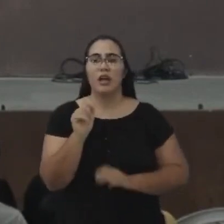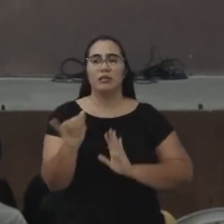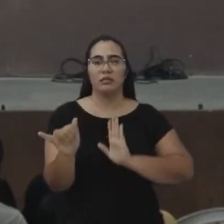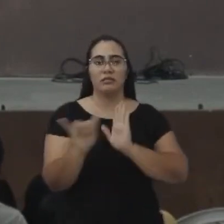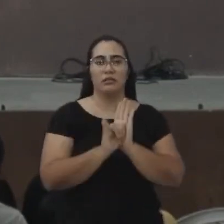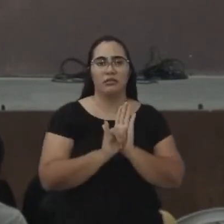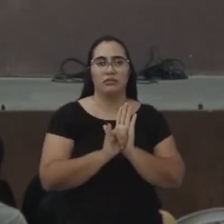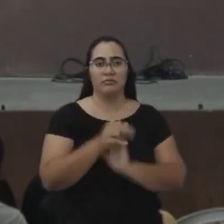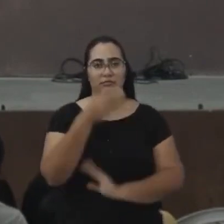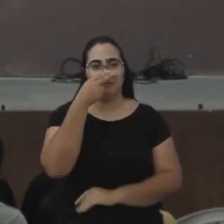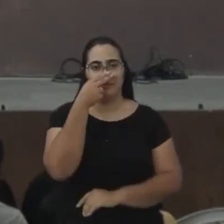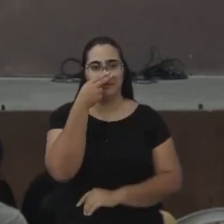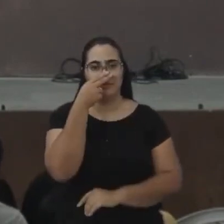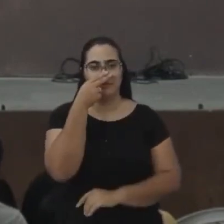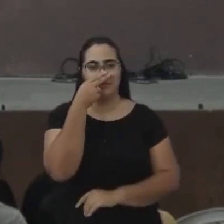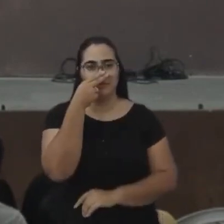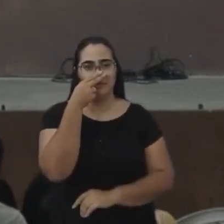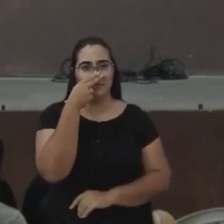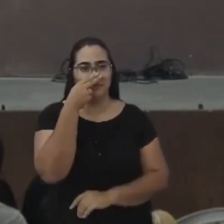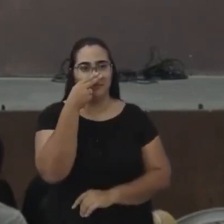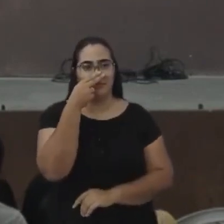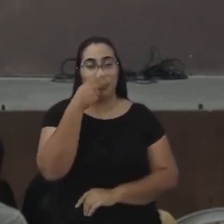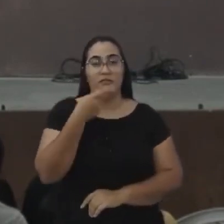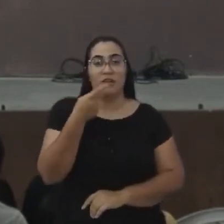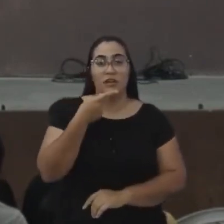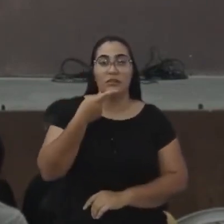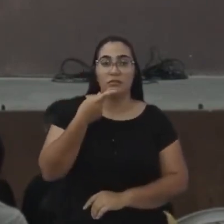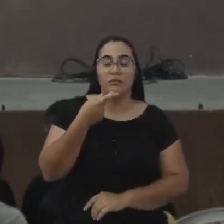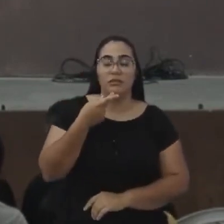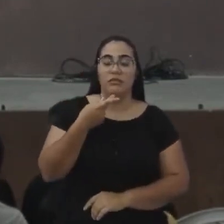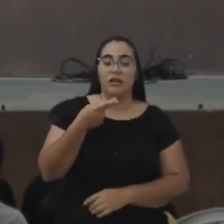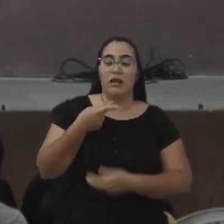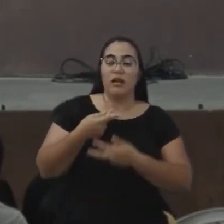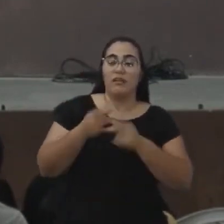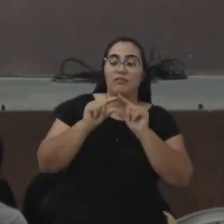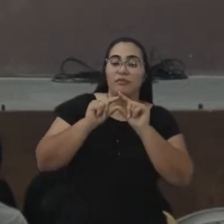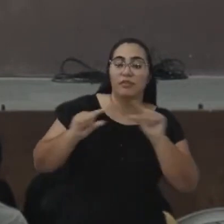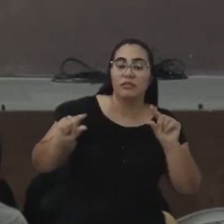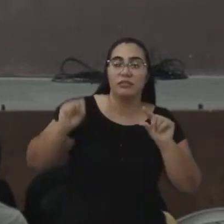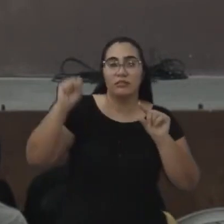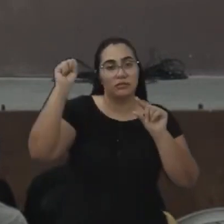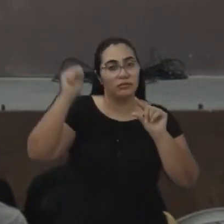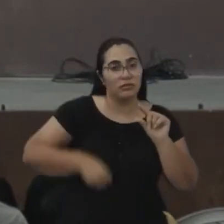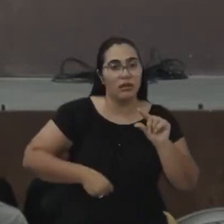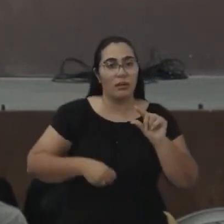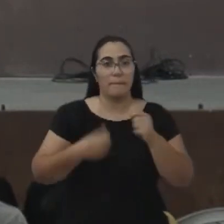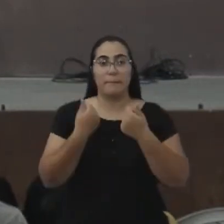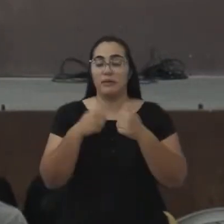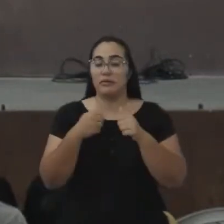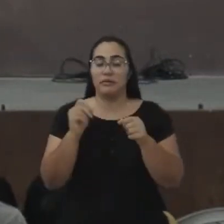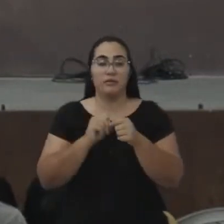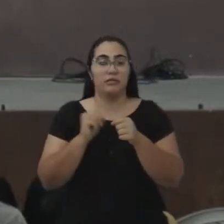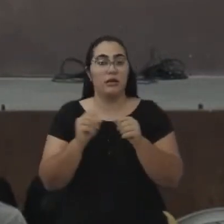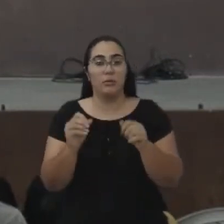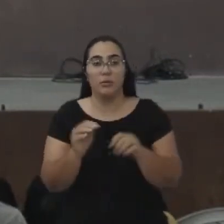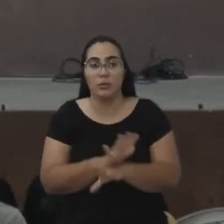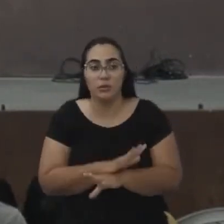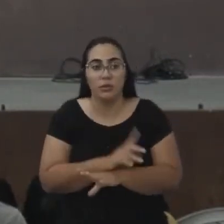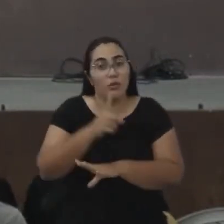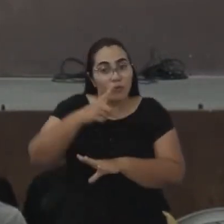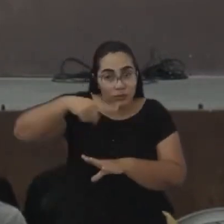do cristão. Ele está fazendo uma afirmação a respeito da verdade. Ele está dizendo, vocês